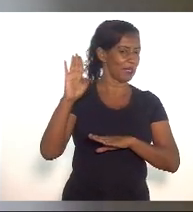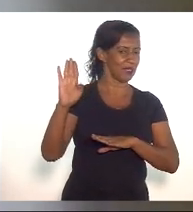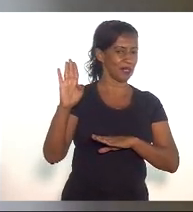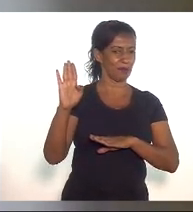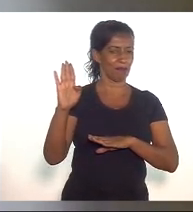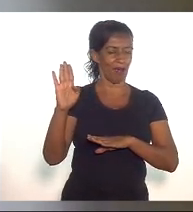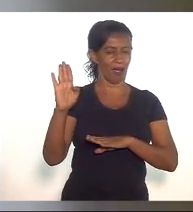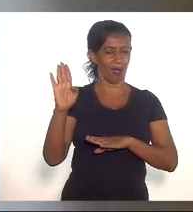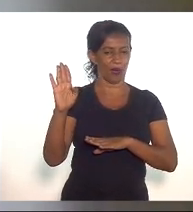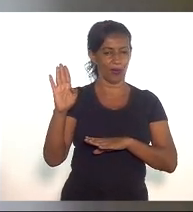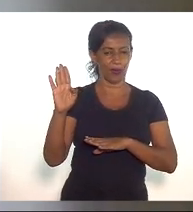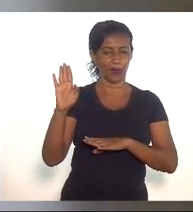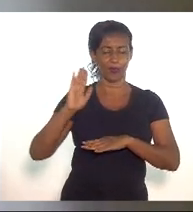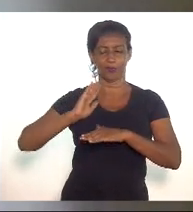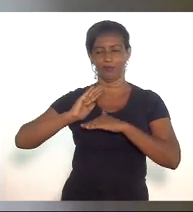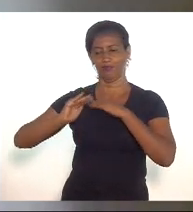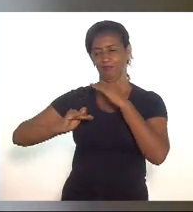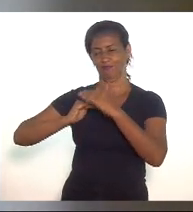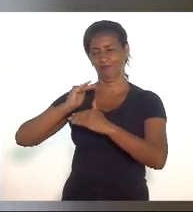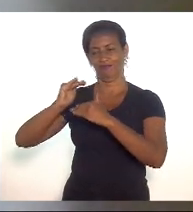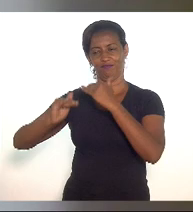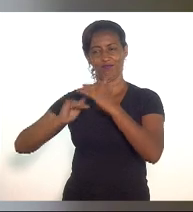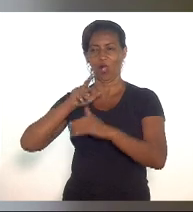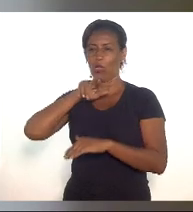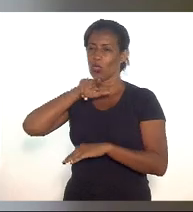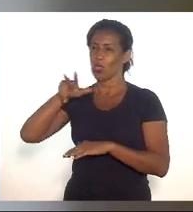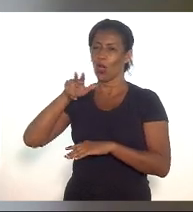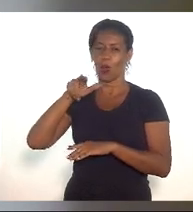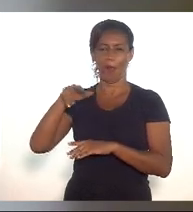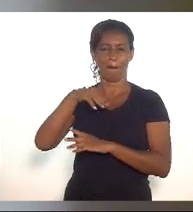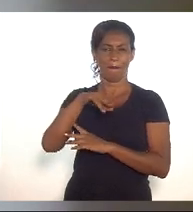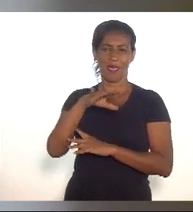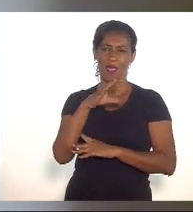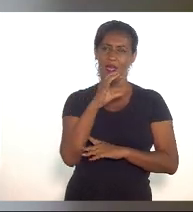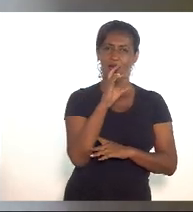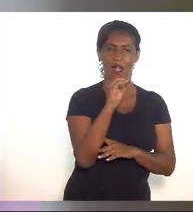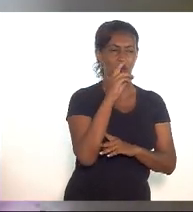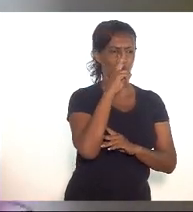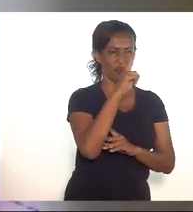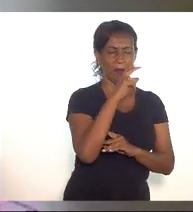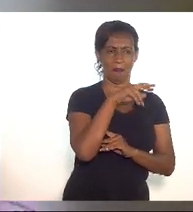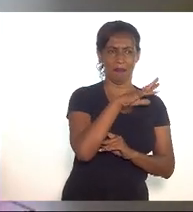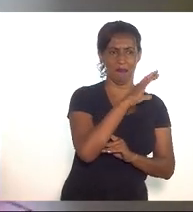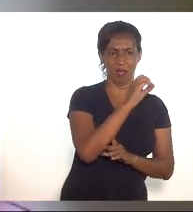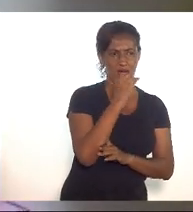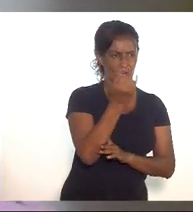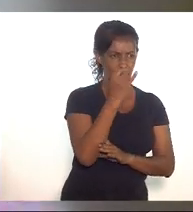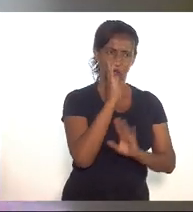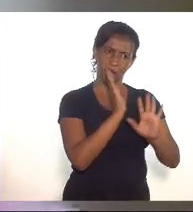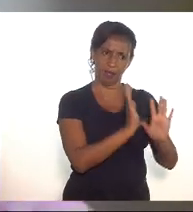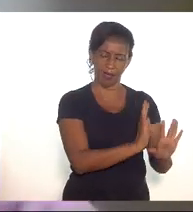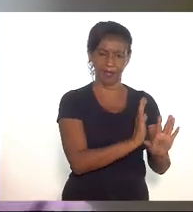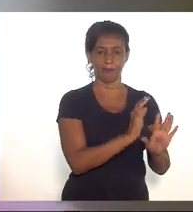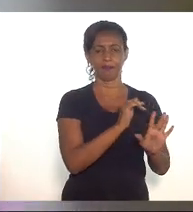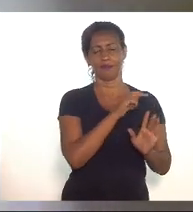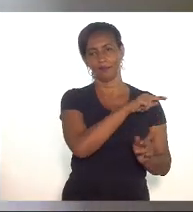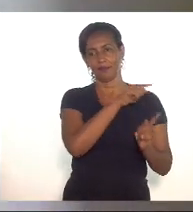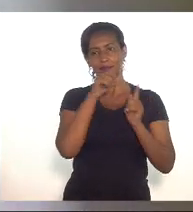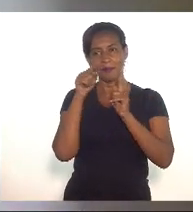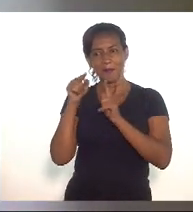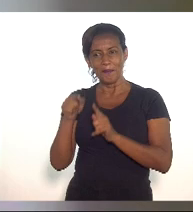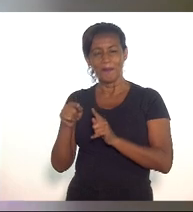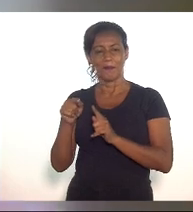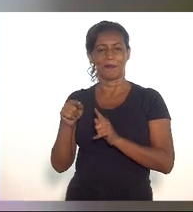principal indutor do desenvolvimento. Não é o mercado, não são as forças do mercado, que são importantes e precisam estar